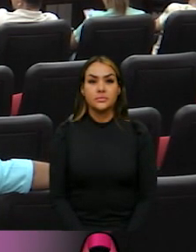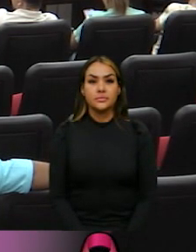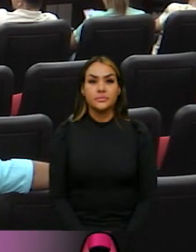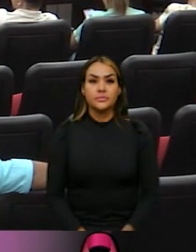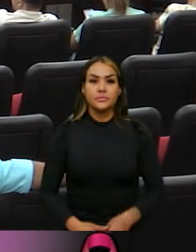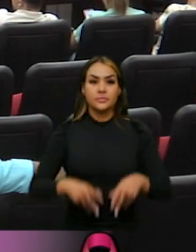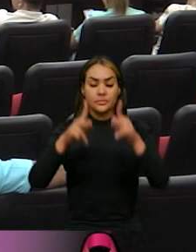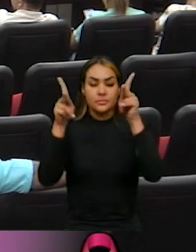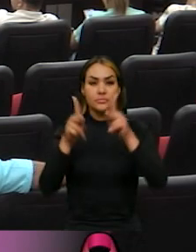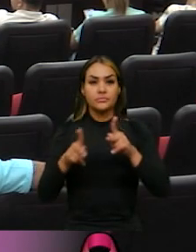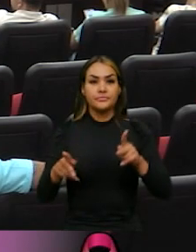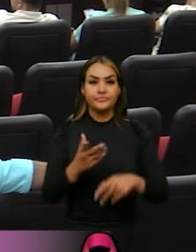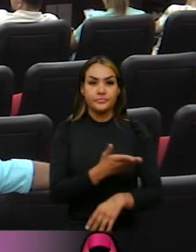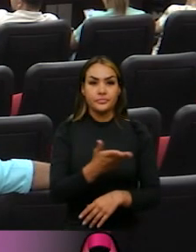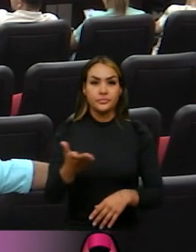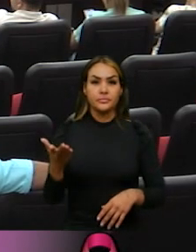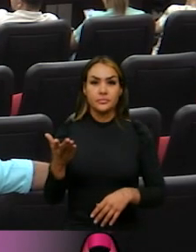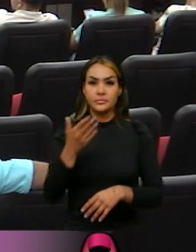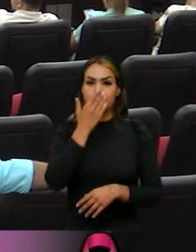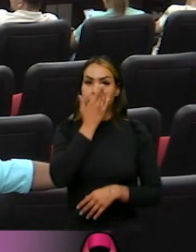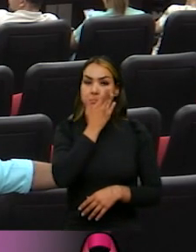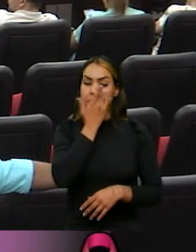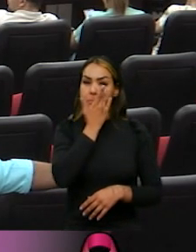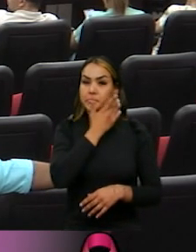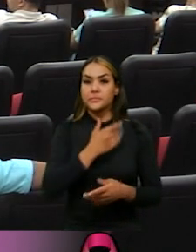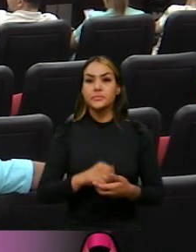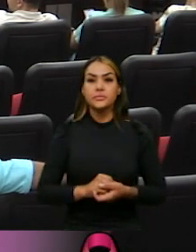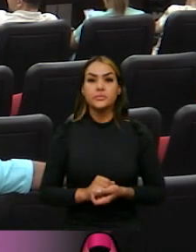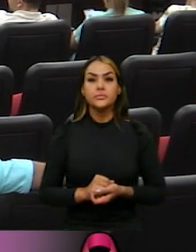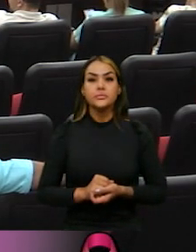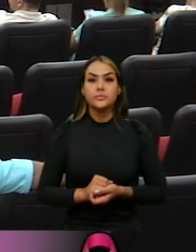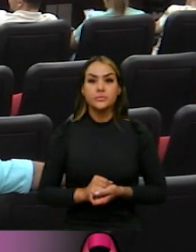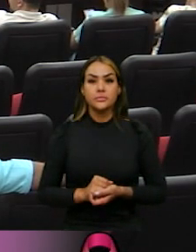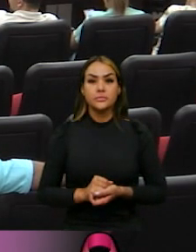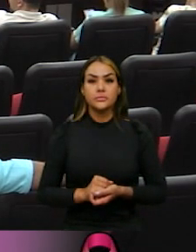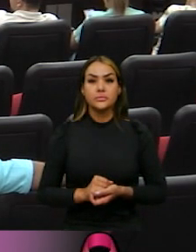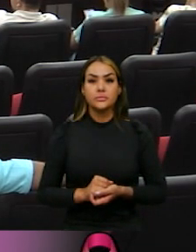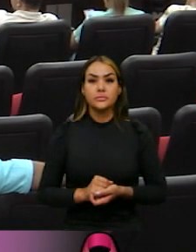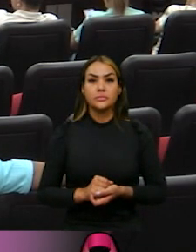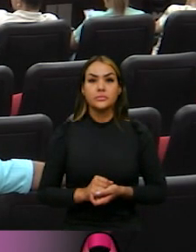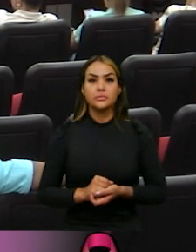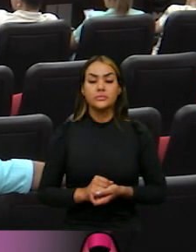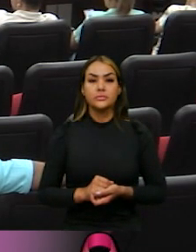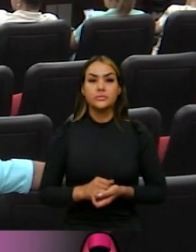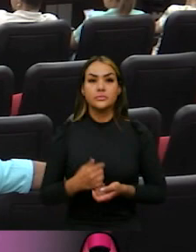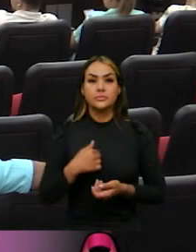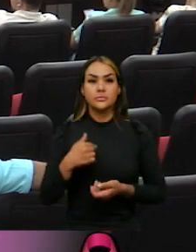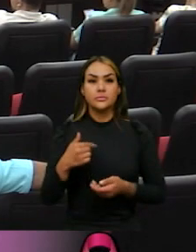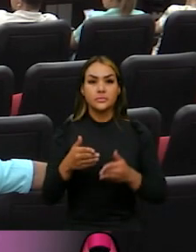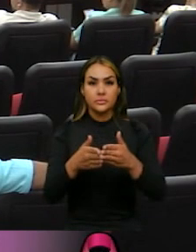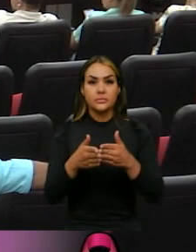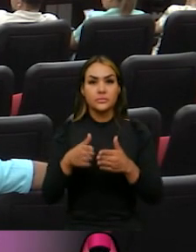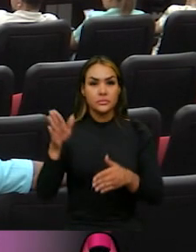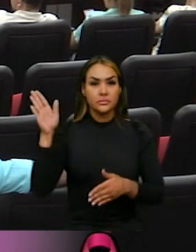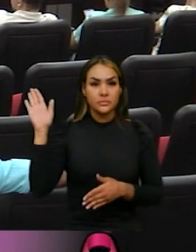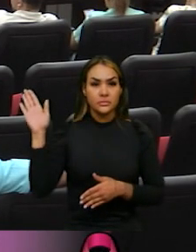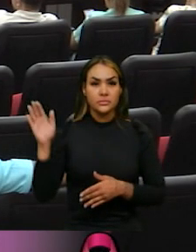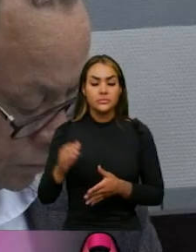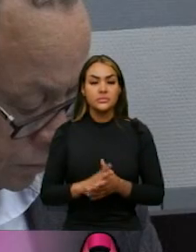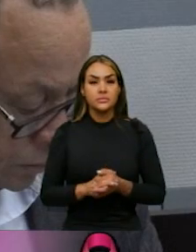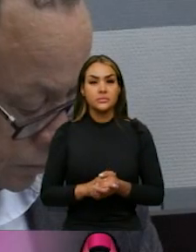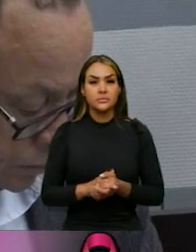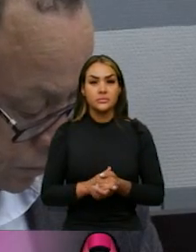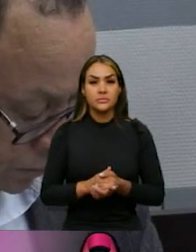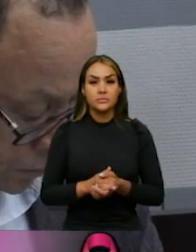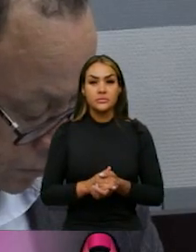paz em Israel. Estamos precisando. Eu quero, mas eu posso... Pela ordem, pela vereador. Pela ordem, tá? Assim,